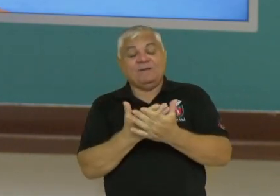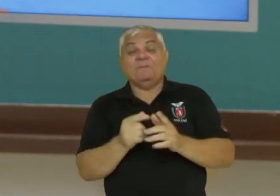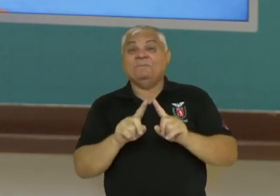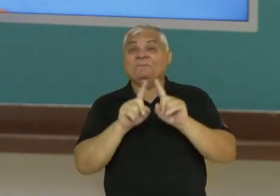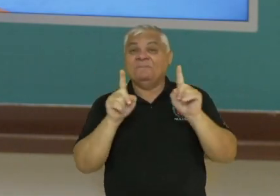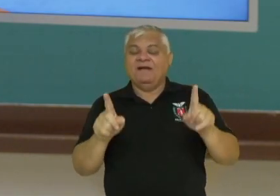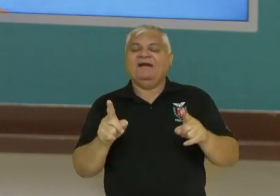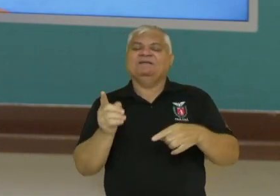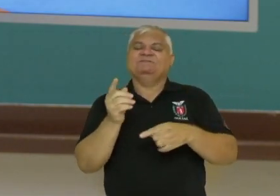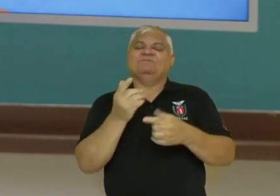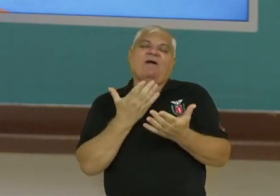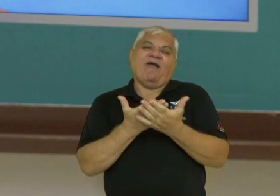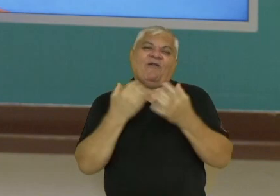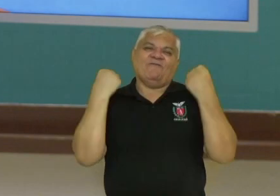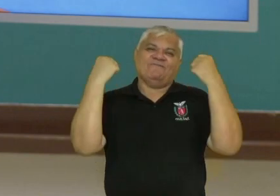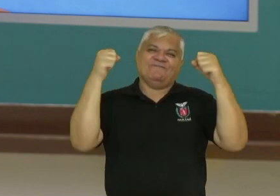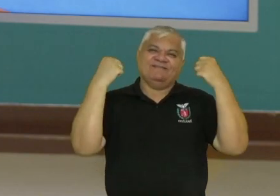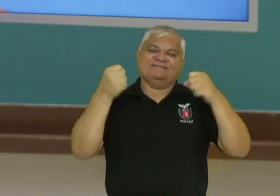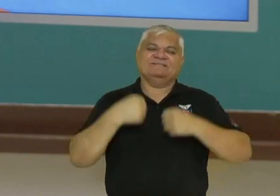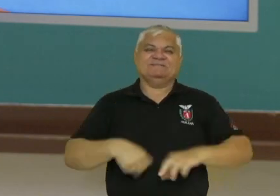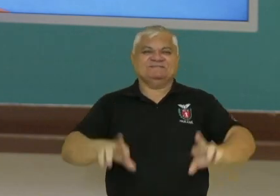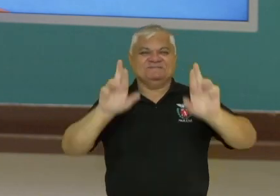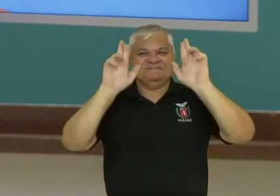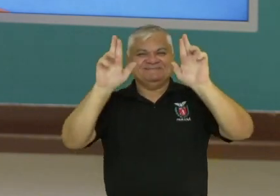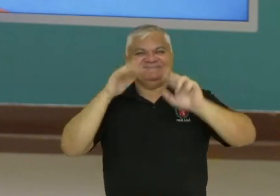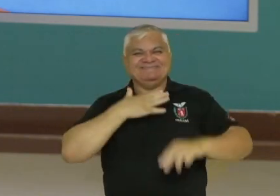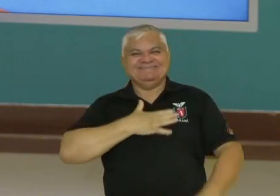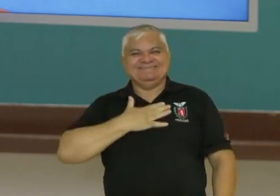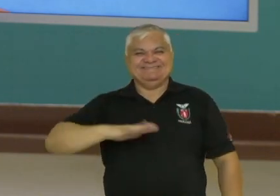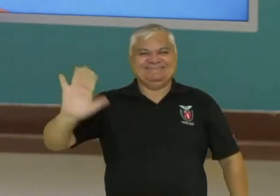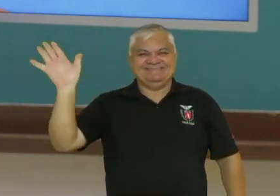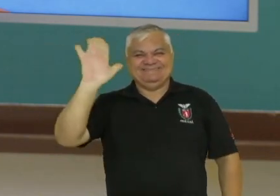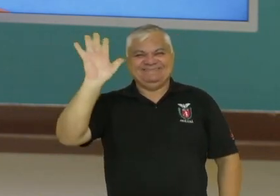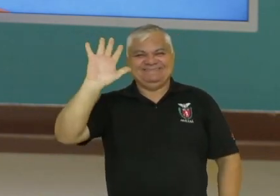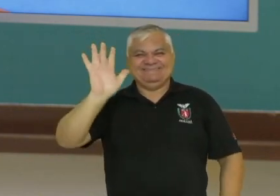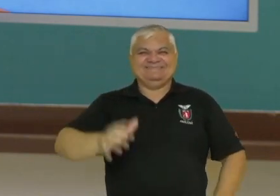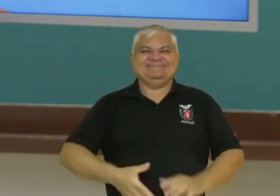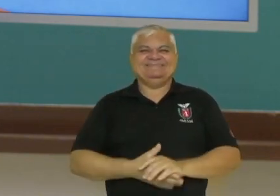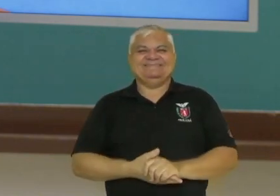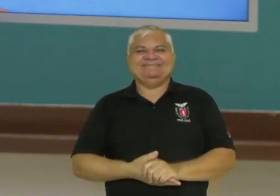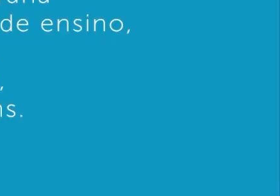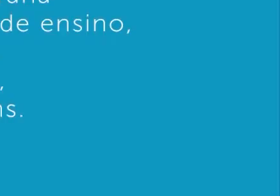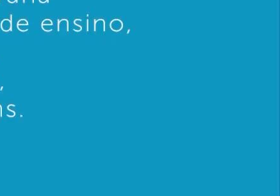mais uma videoaula de Educação Física. Eu espero que vocês tenham gostado e até breve.